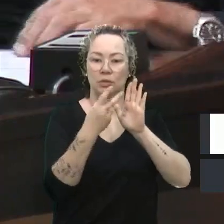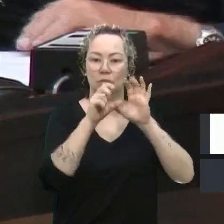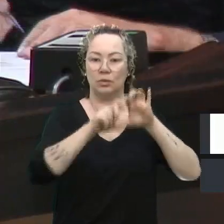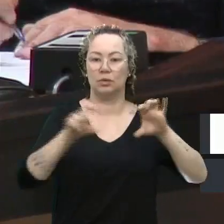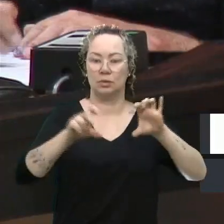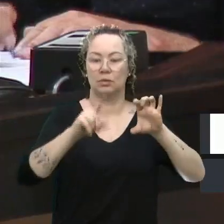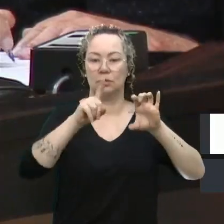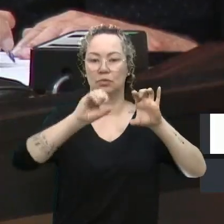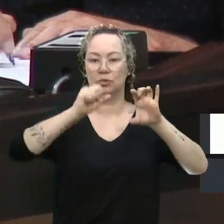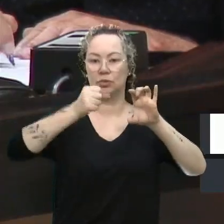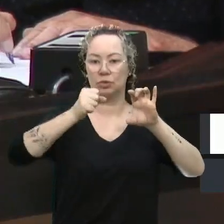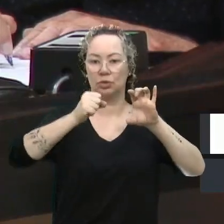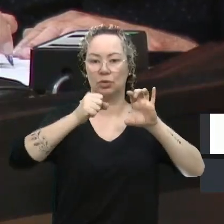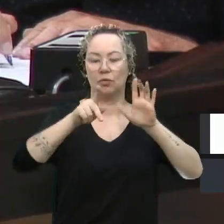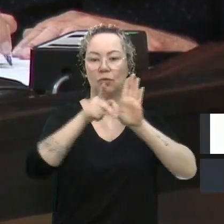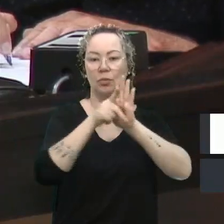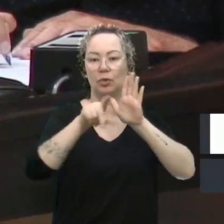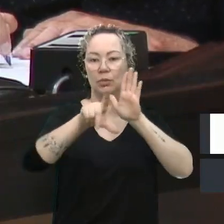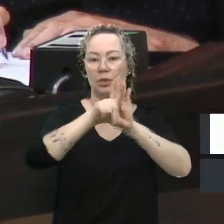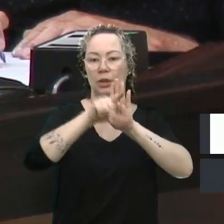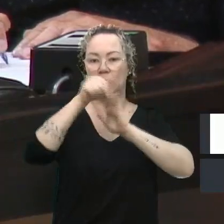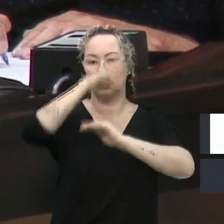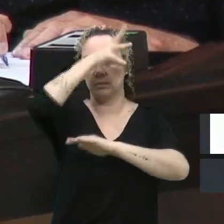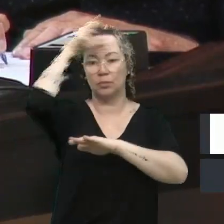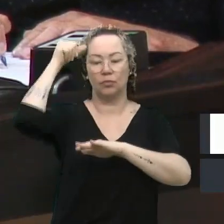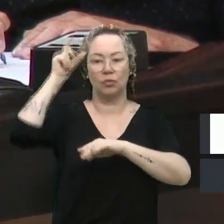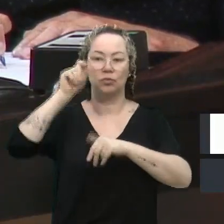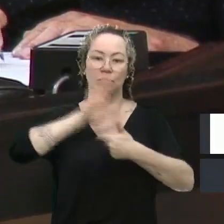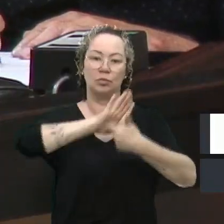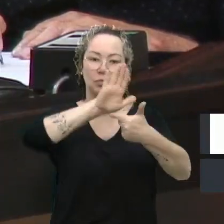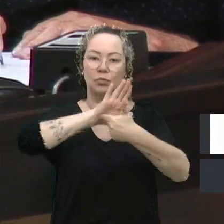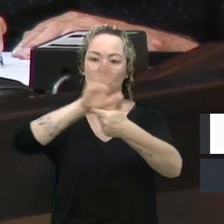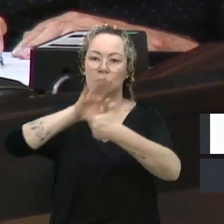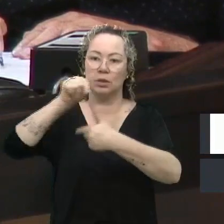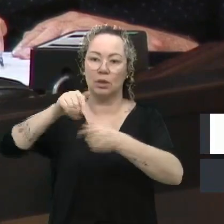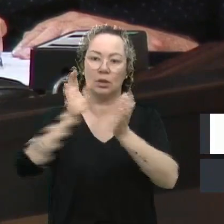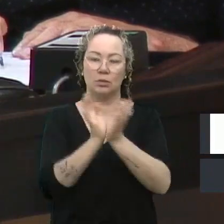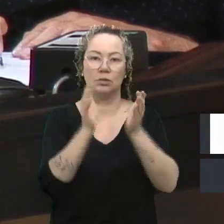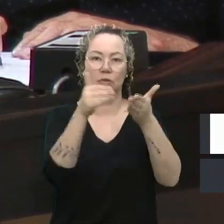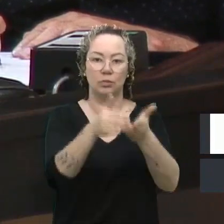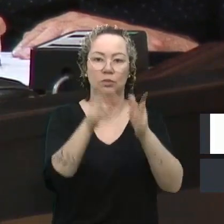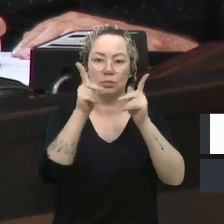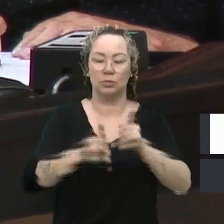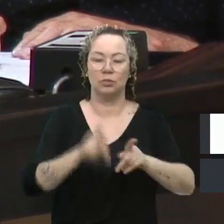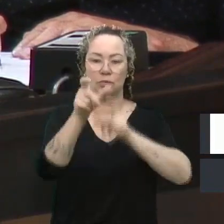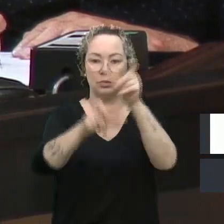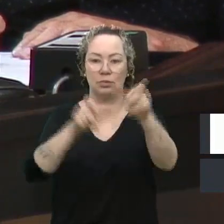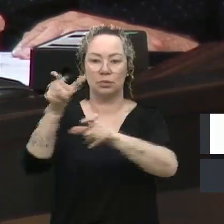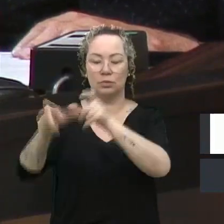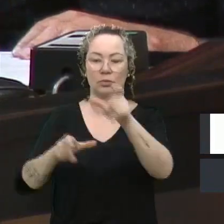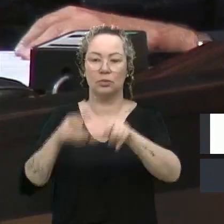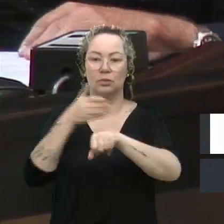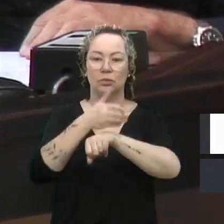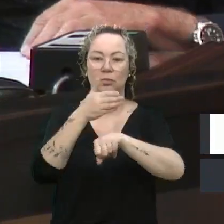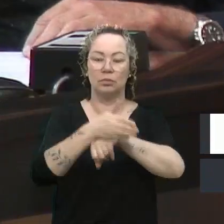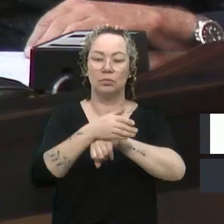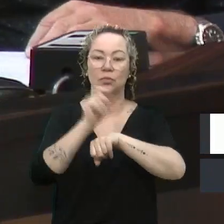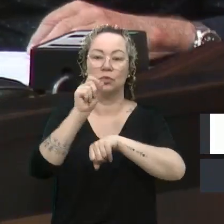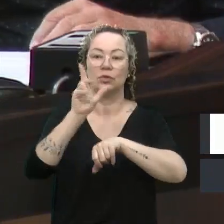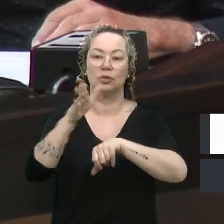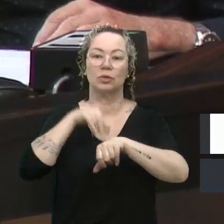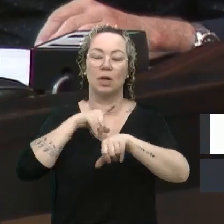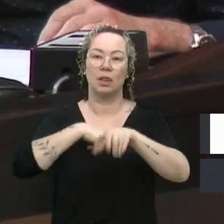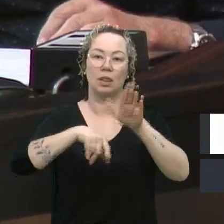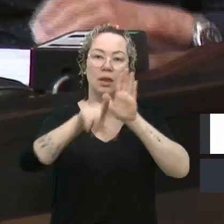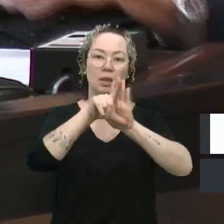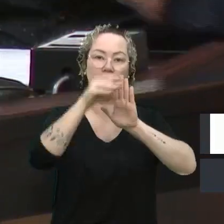Lei Orgânica do Município. Faço exposto esta comissão, por seus integrantes, com base nos dispositivos